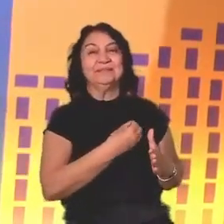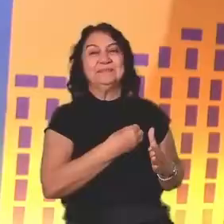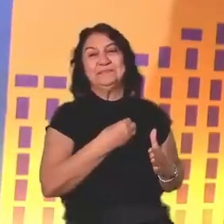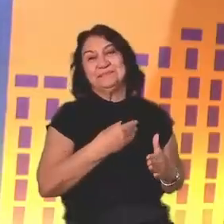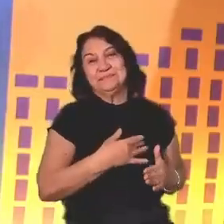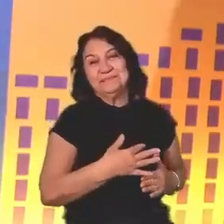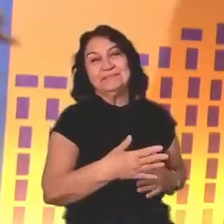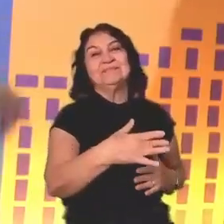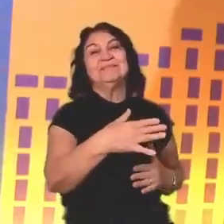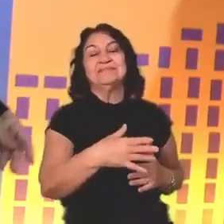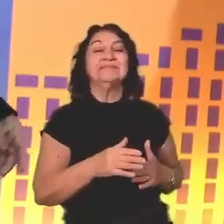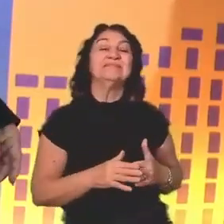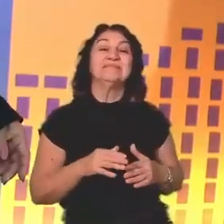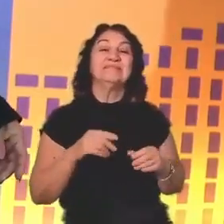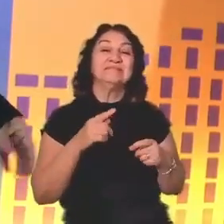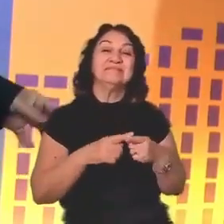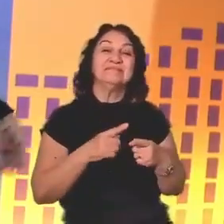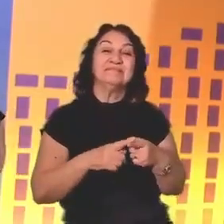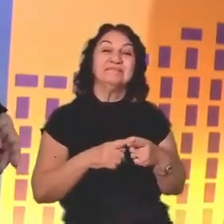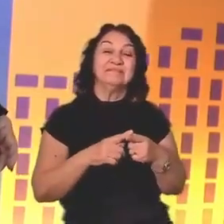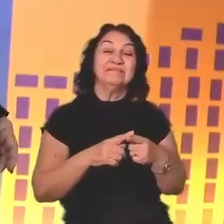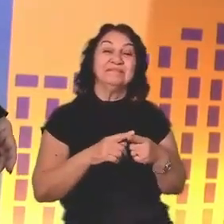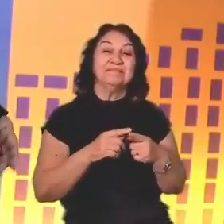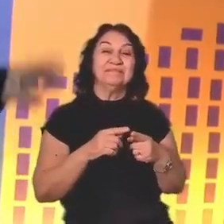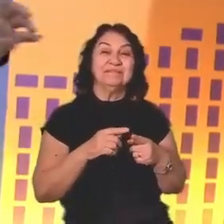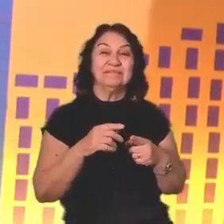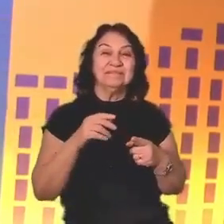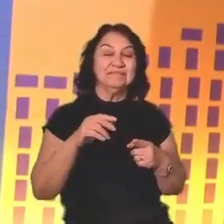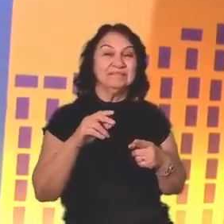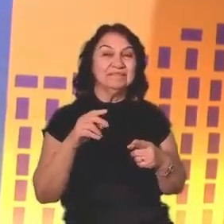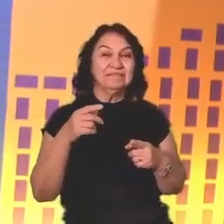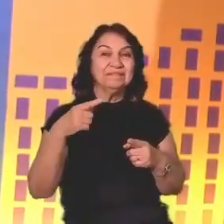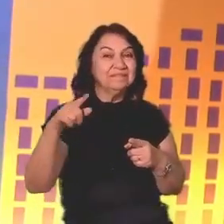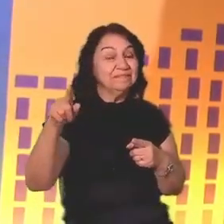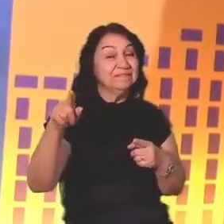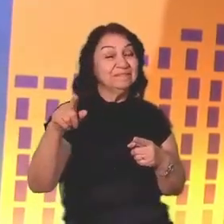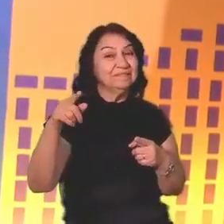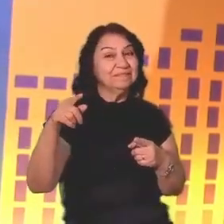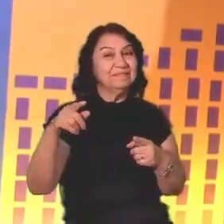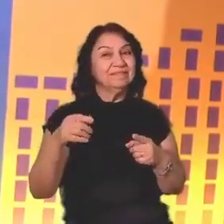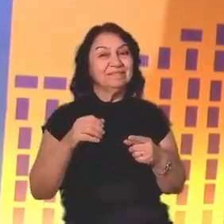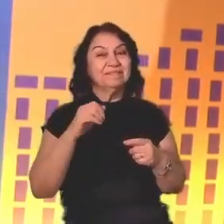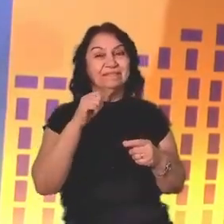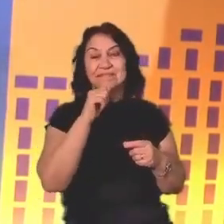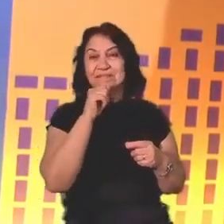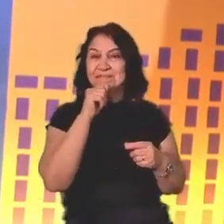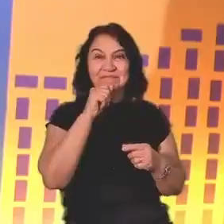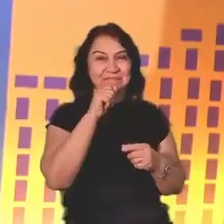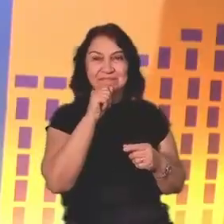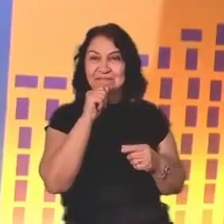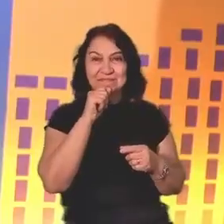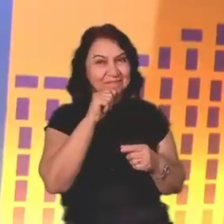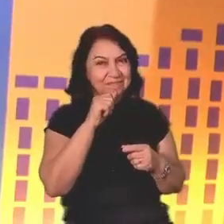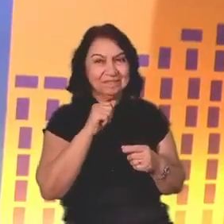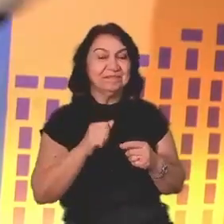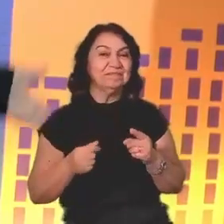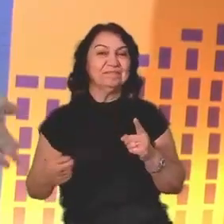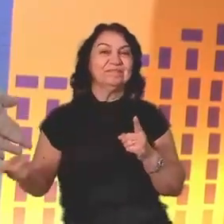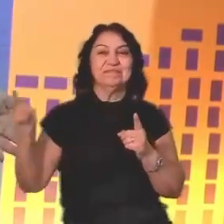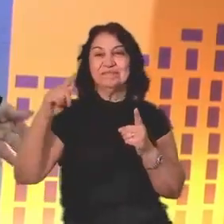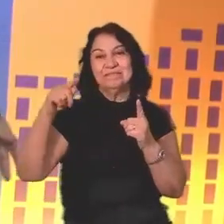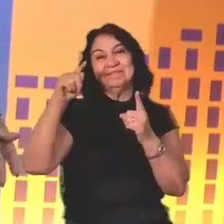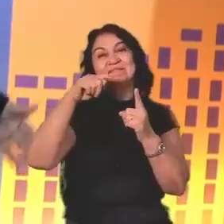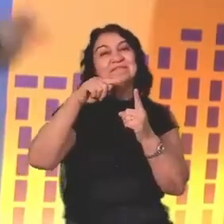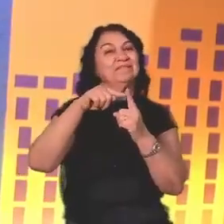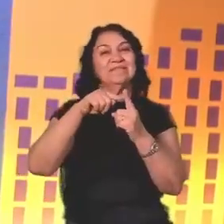não chegou nos objetivos. Mas, para nós, eu falo, tudo para nós sempre foi, não foi